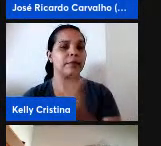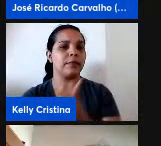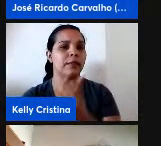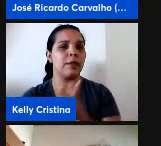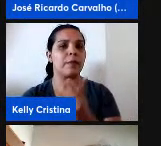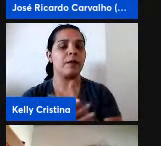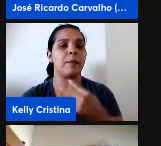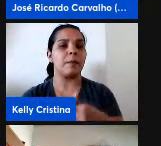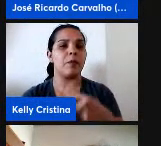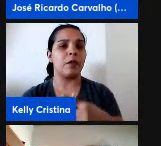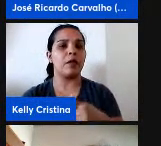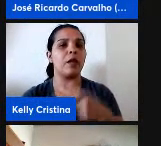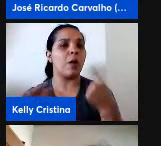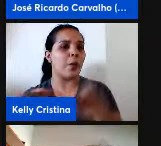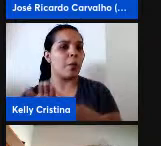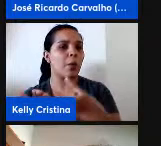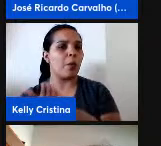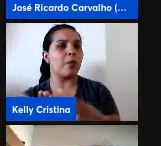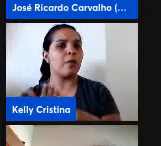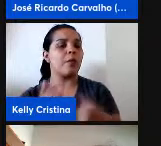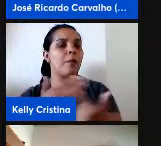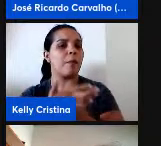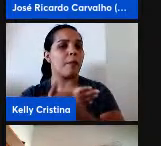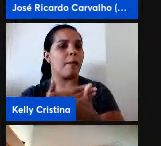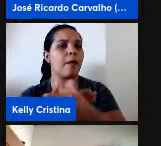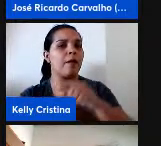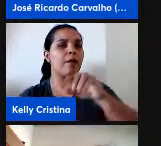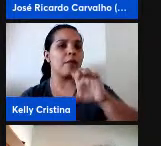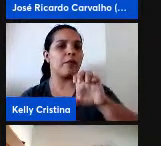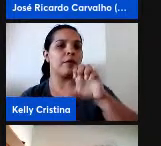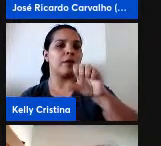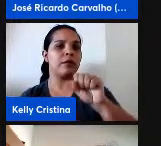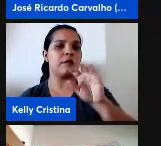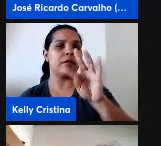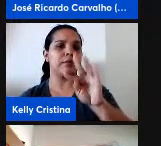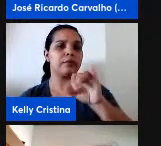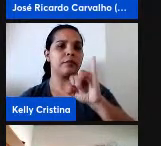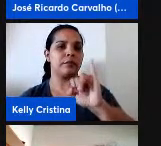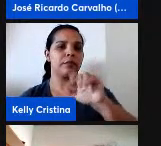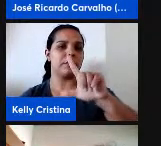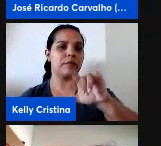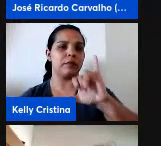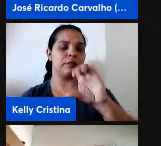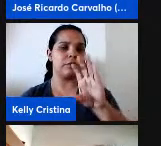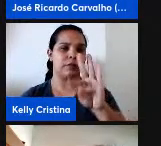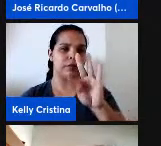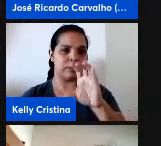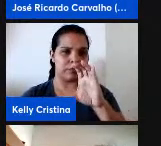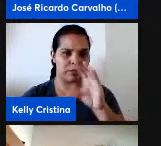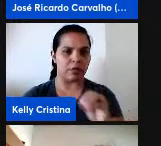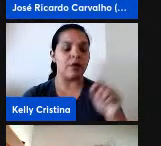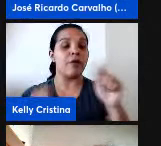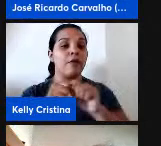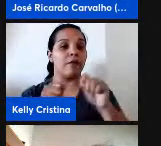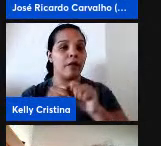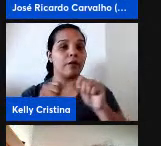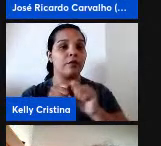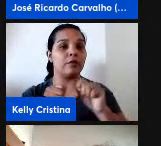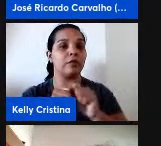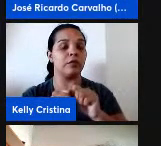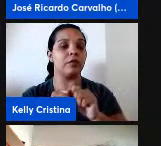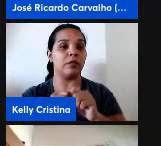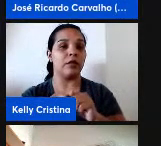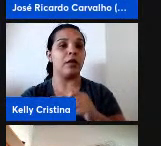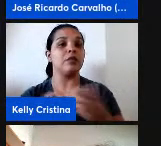elas cumprem um papel estilístico e tornam o texto muito agradável e muito interessante. Isso faz com que a gente, de fato, se